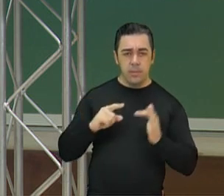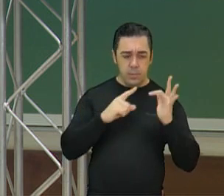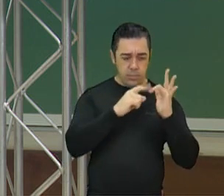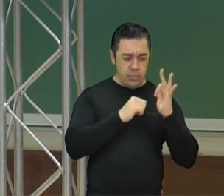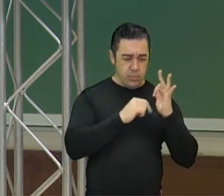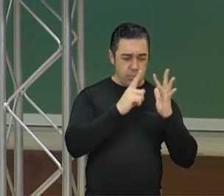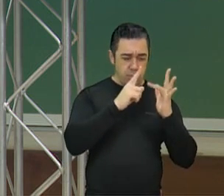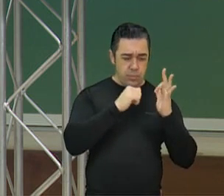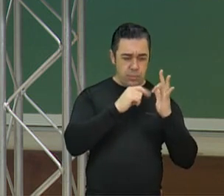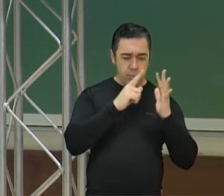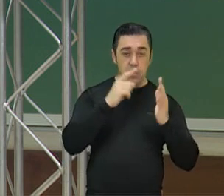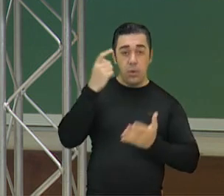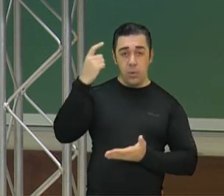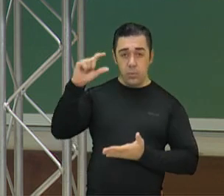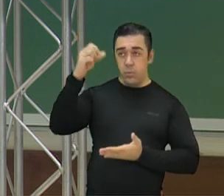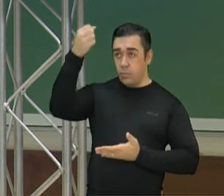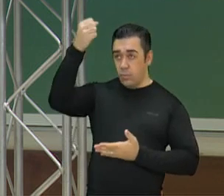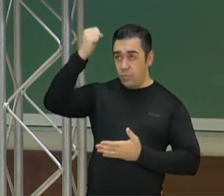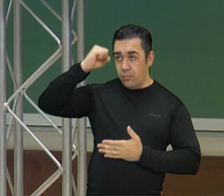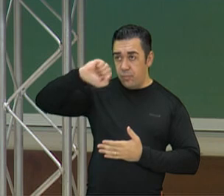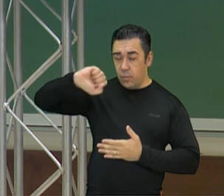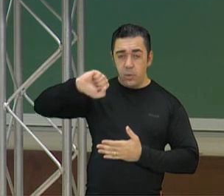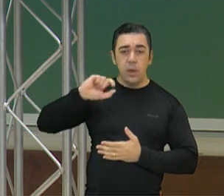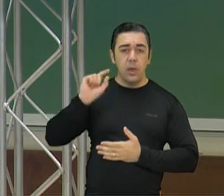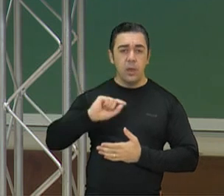lá os interruptores, disjuntores.